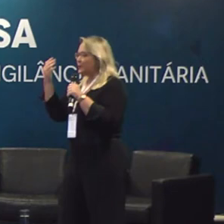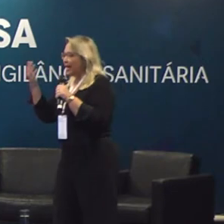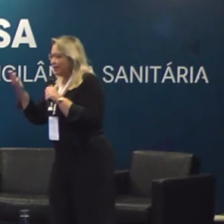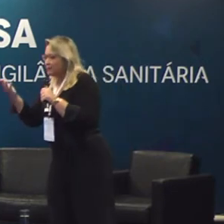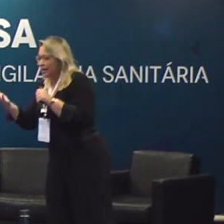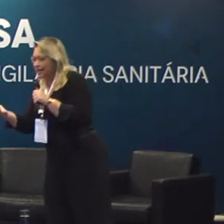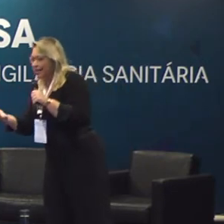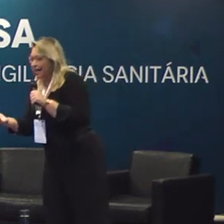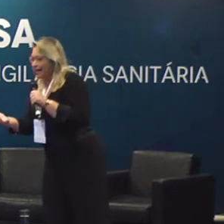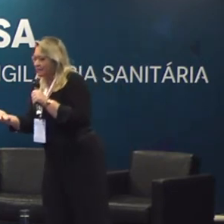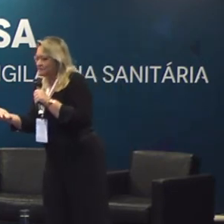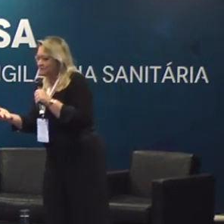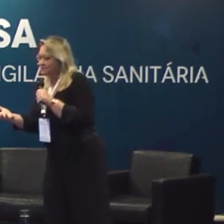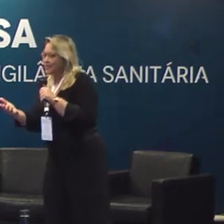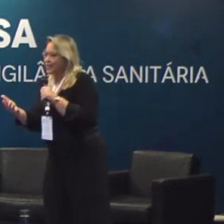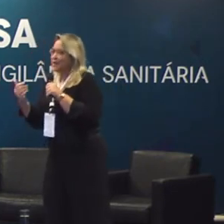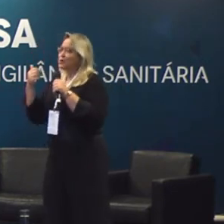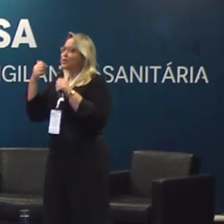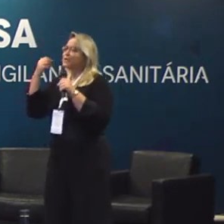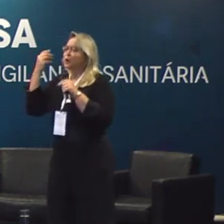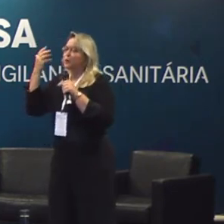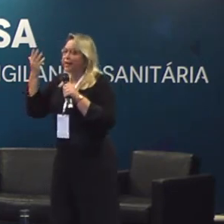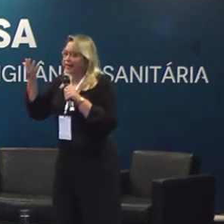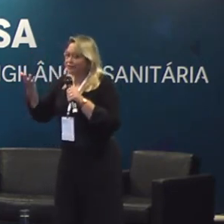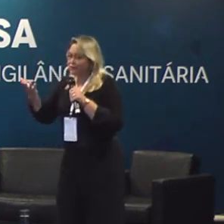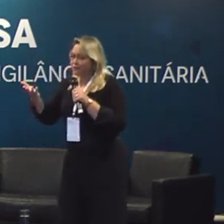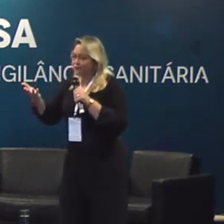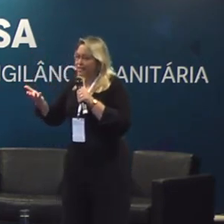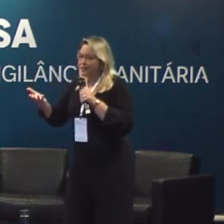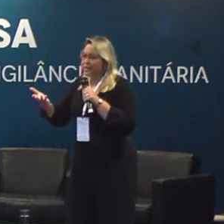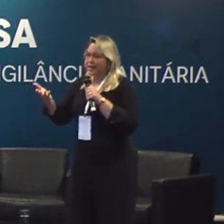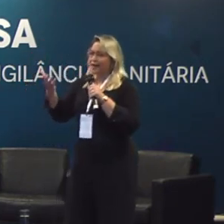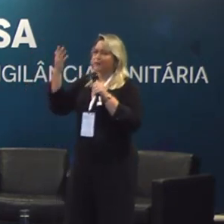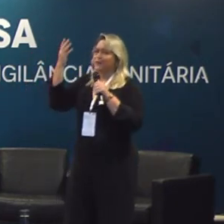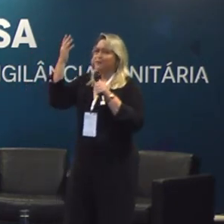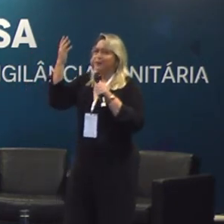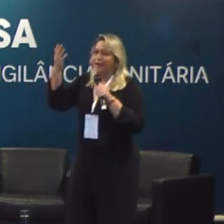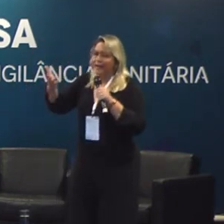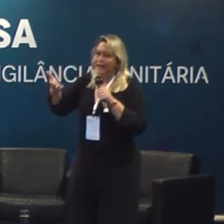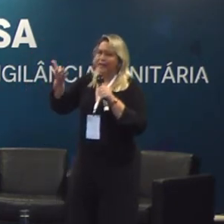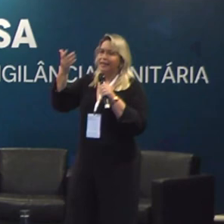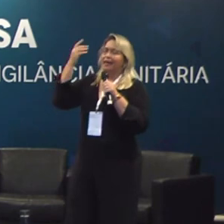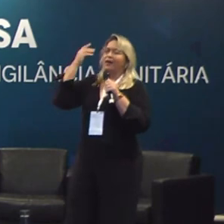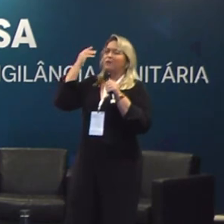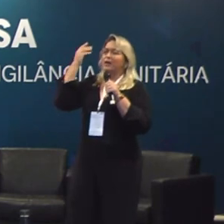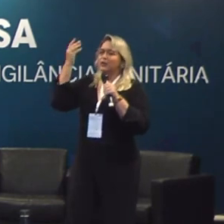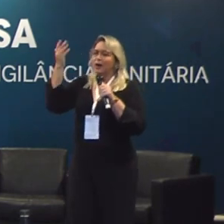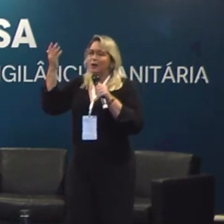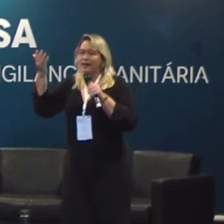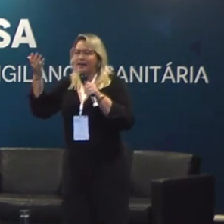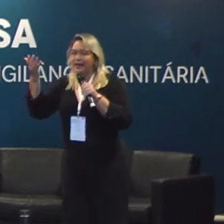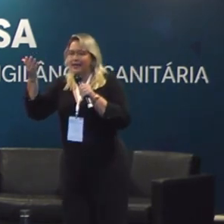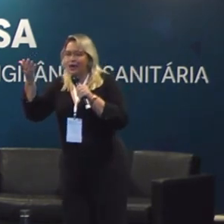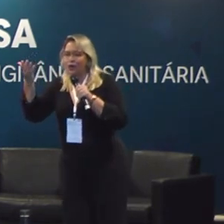obrigada, Maringá. Muitíssimo obrigada, Visa Manaus, Belém, pessoal de Congonhas,